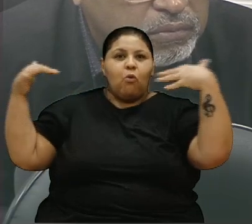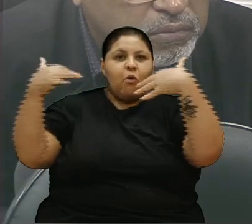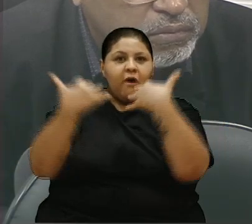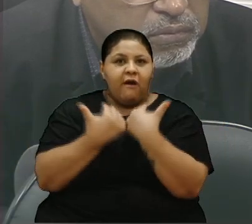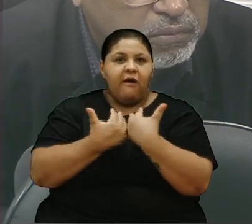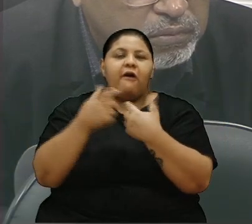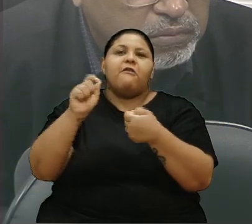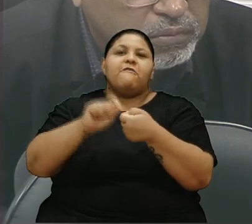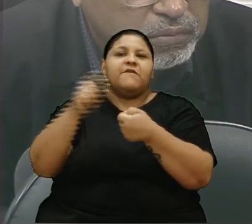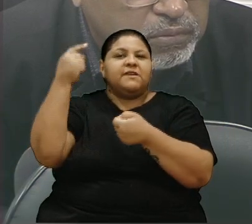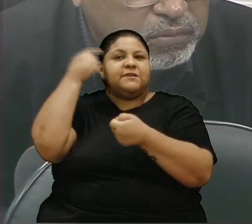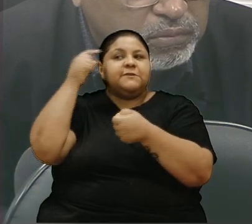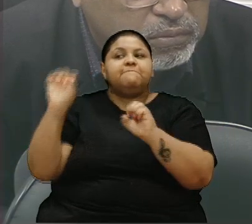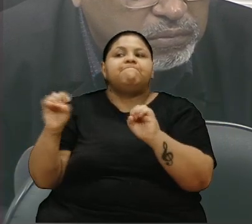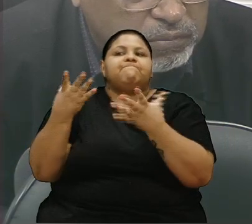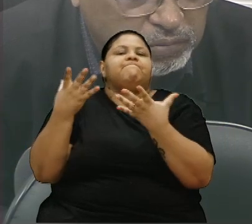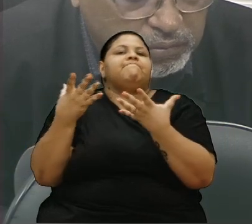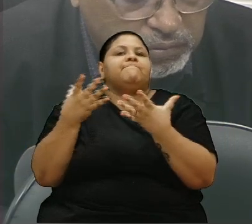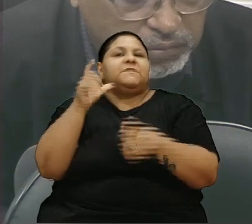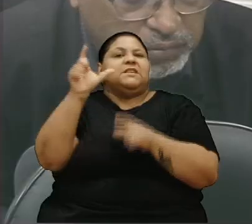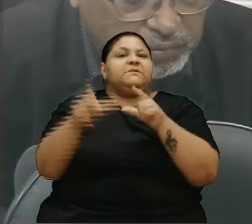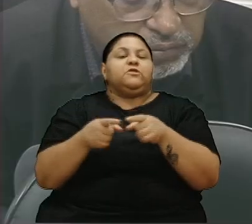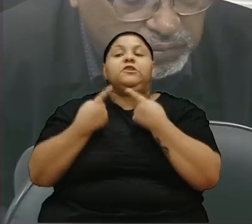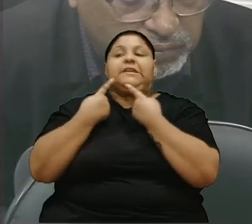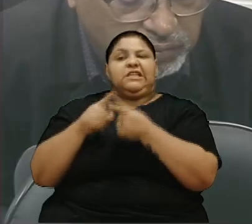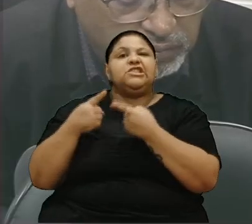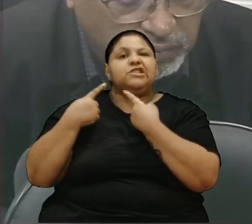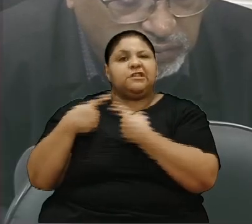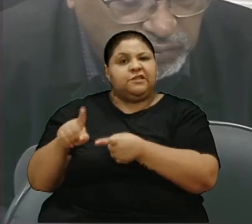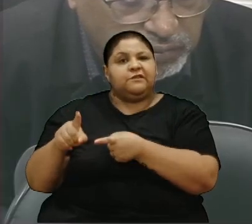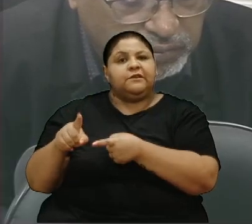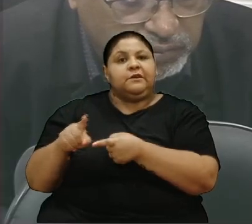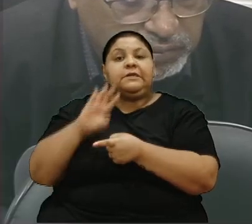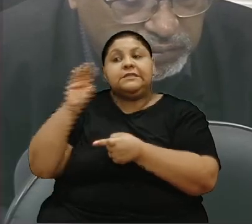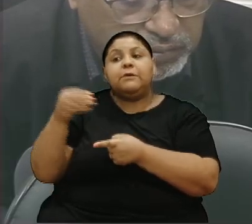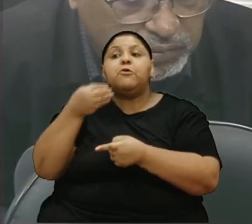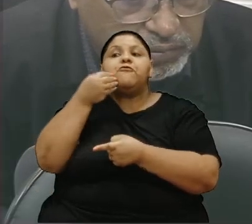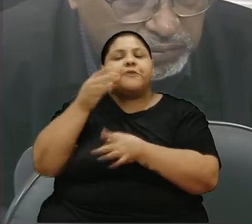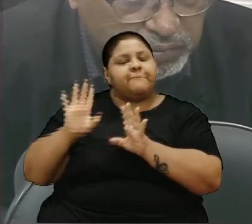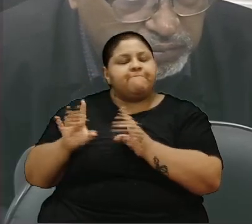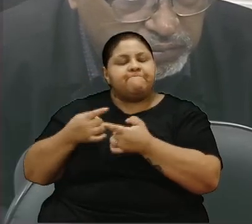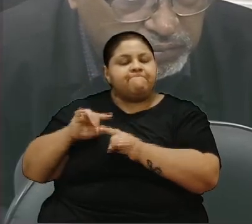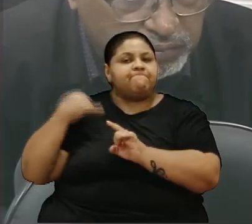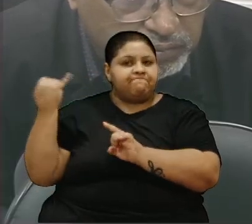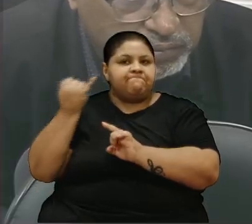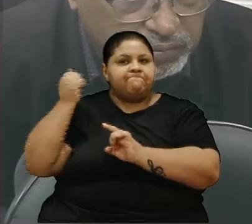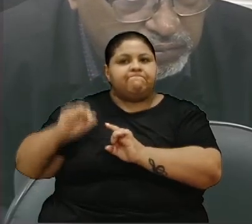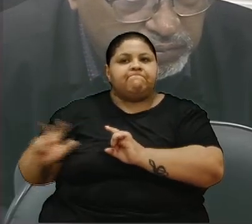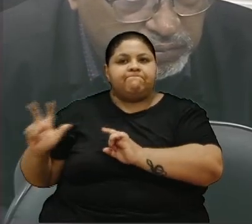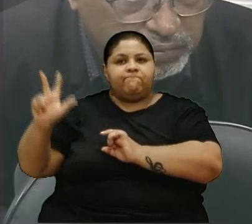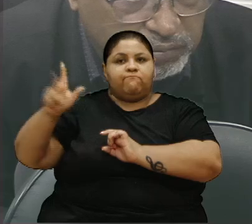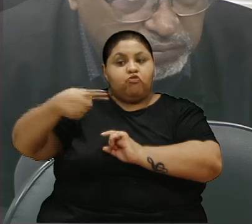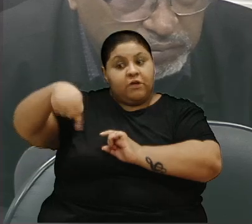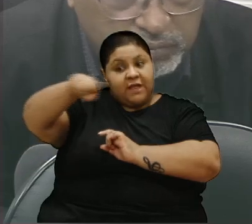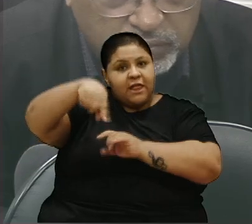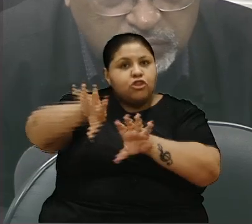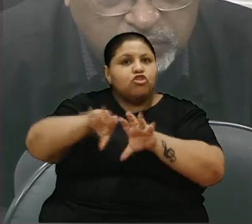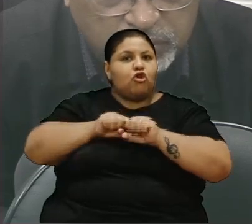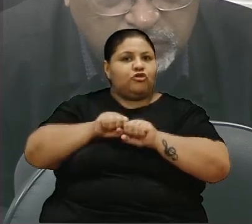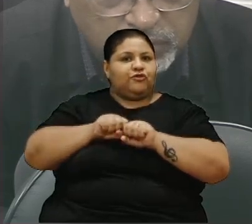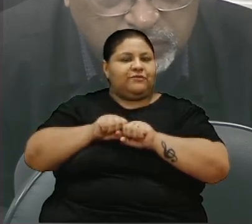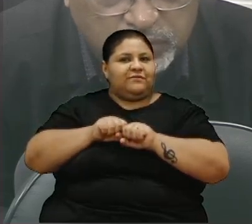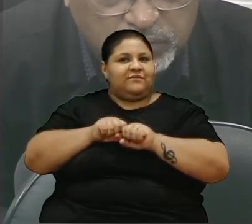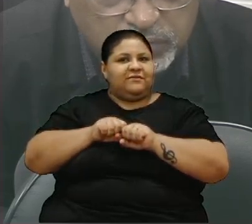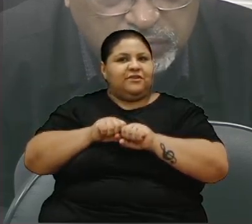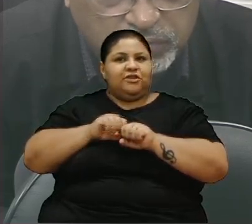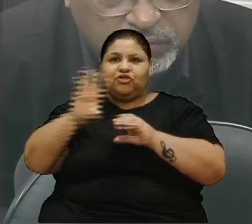essas festas. Muitas vezes o pessoal critica, mesmo assim tira um proveito, mas é importante valorizar o que é nosso e isso só tem